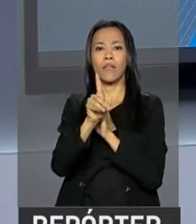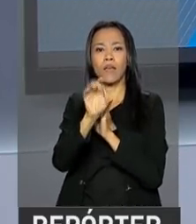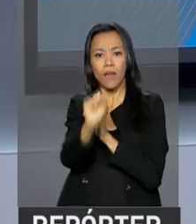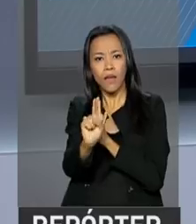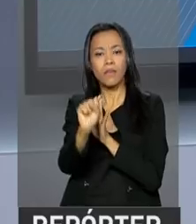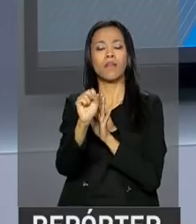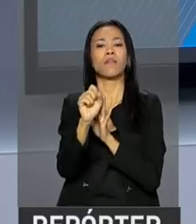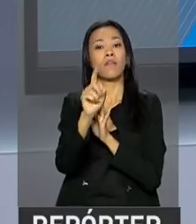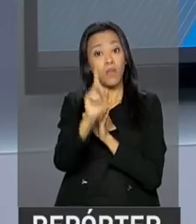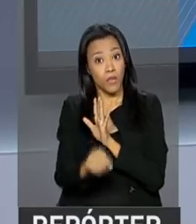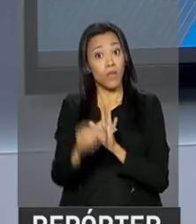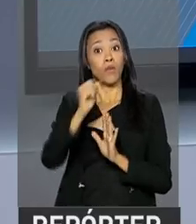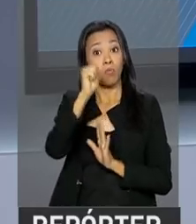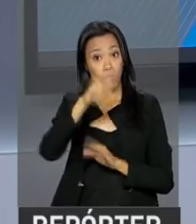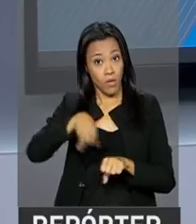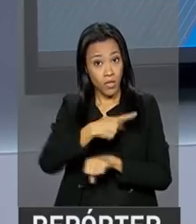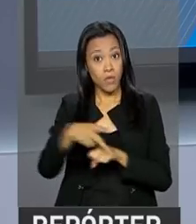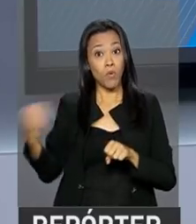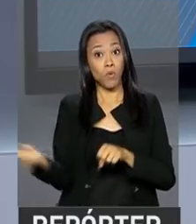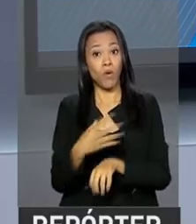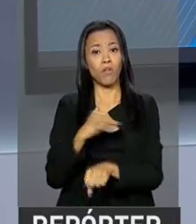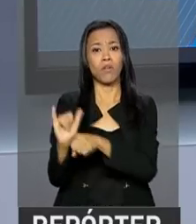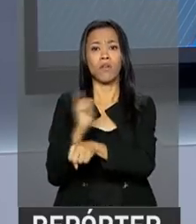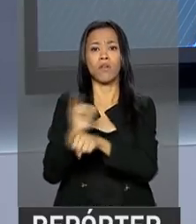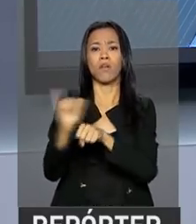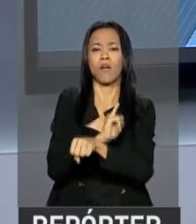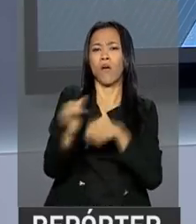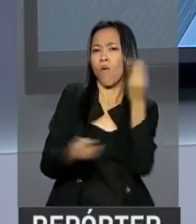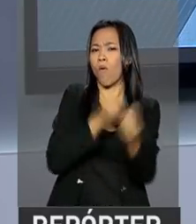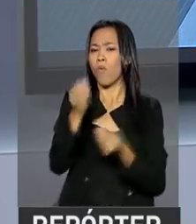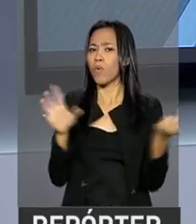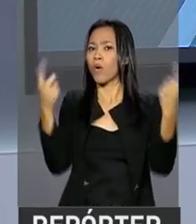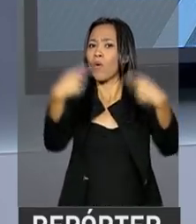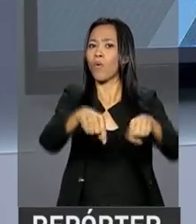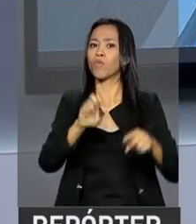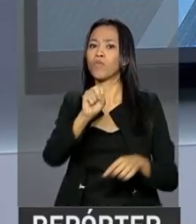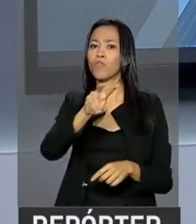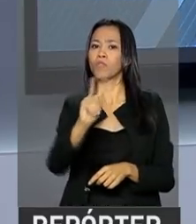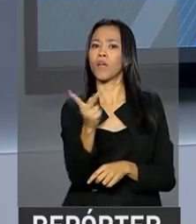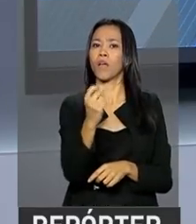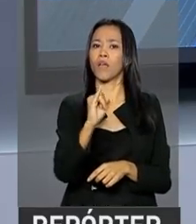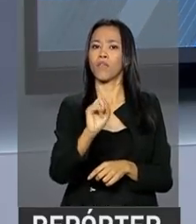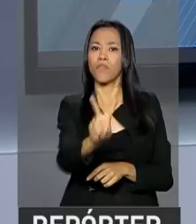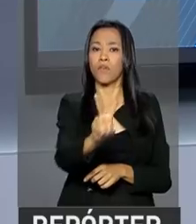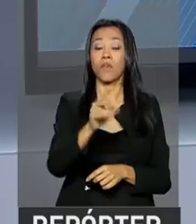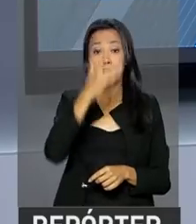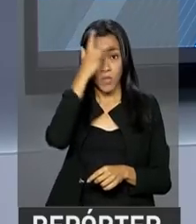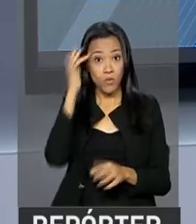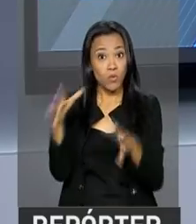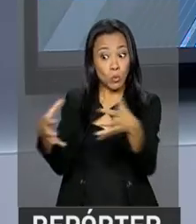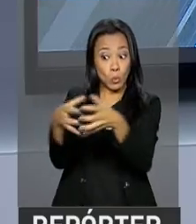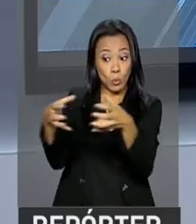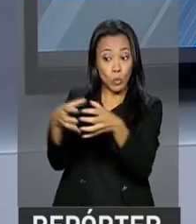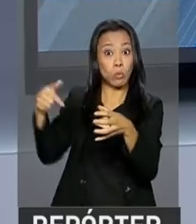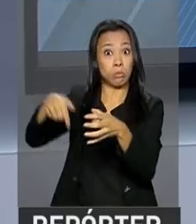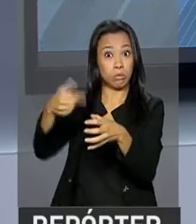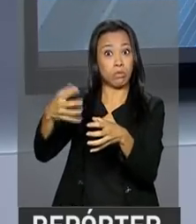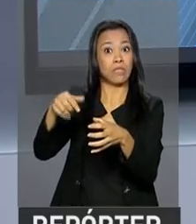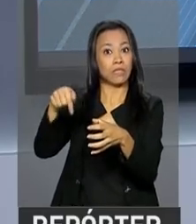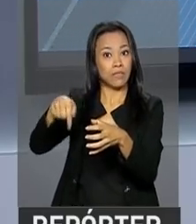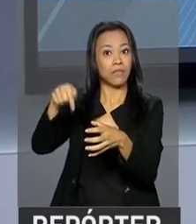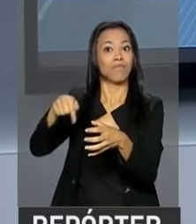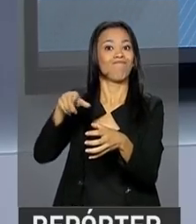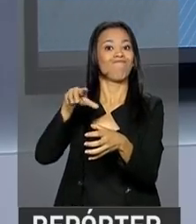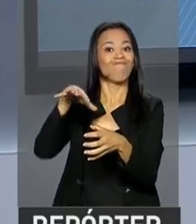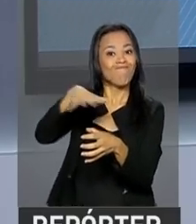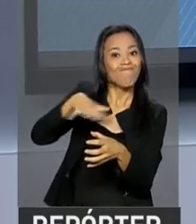vai adotar uma nova estratégia de combater o hiv e pessoas que fazem parte dos grupos de risco de exposição